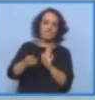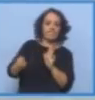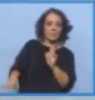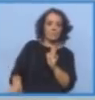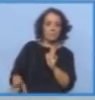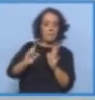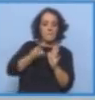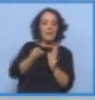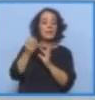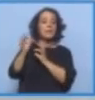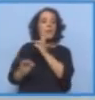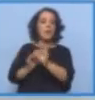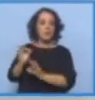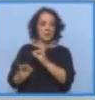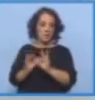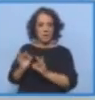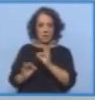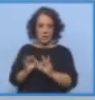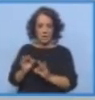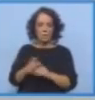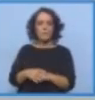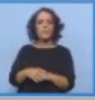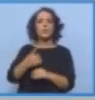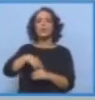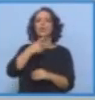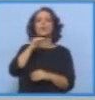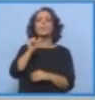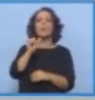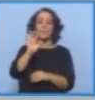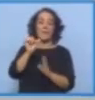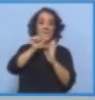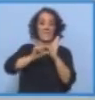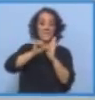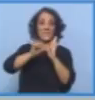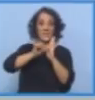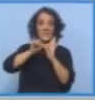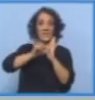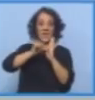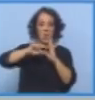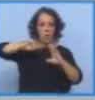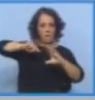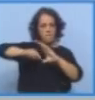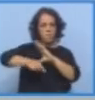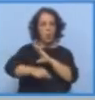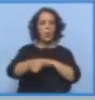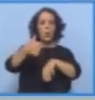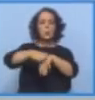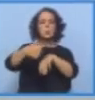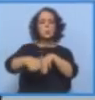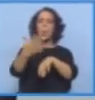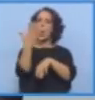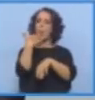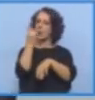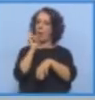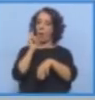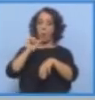tratar. Não devíamos tratar a ferida profunda através do penso na pele, mas devíamos tratar a